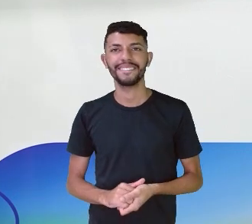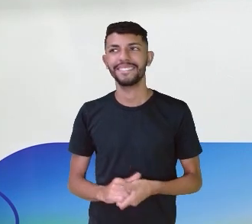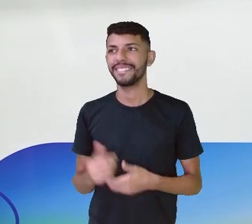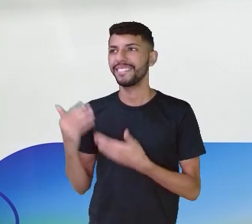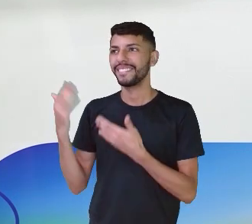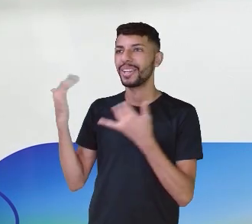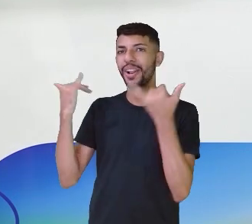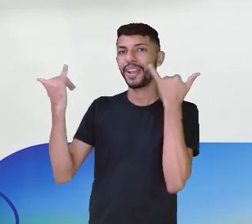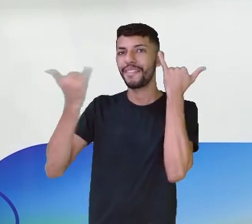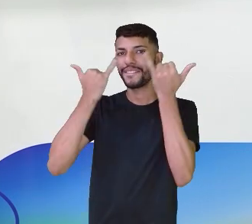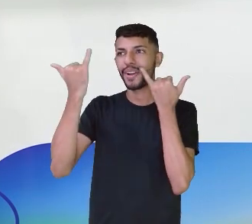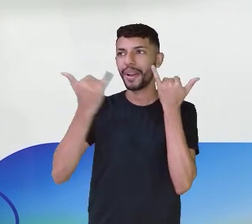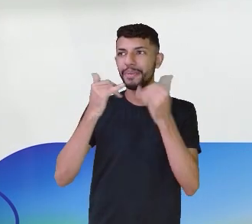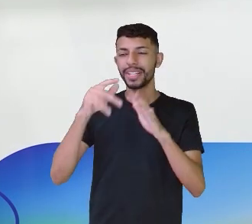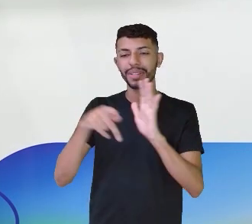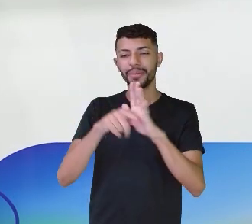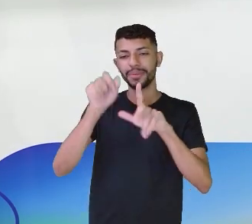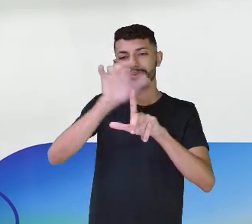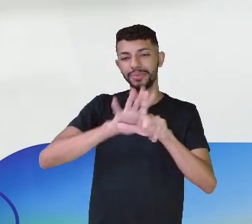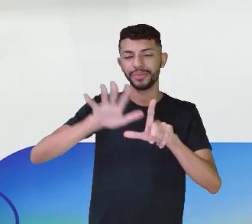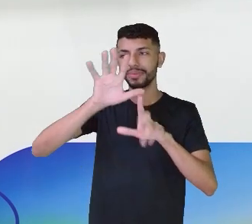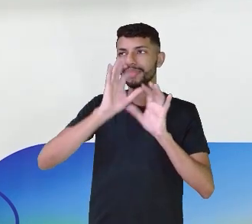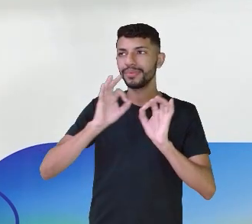Olha a informação no gráfico.